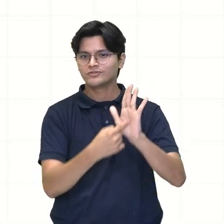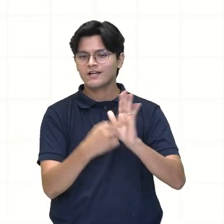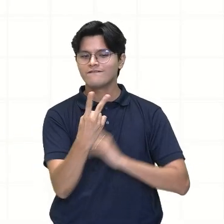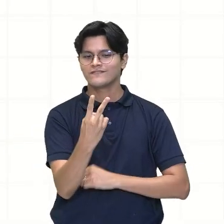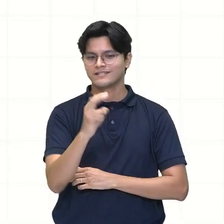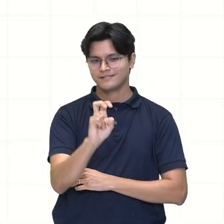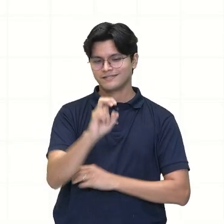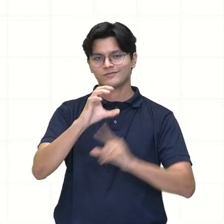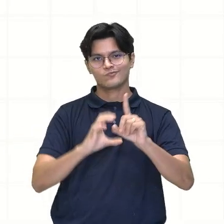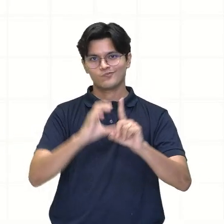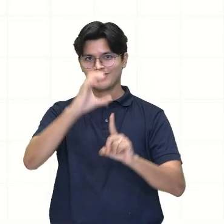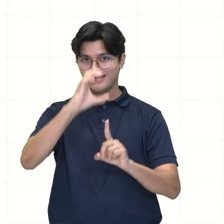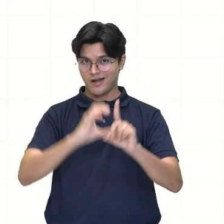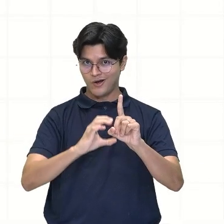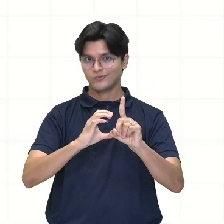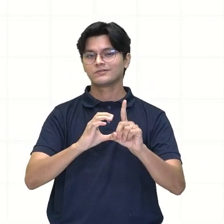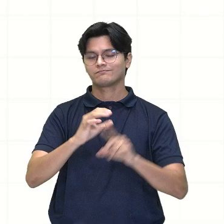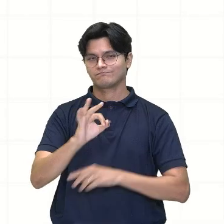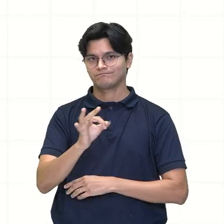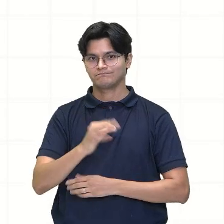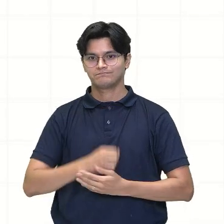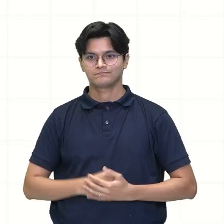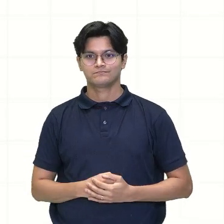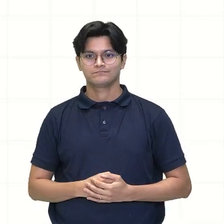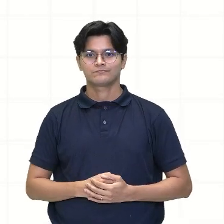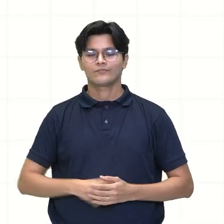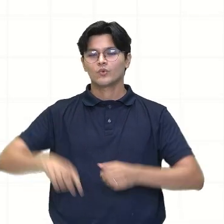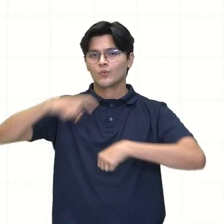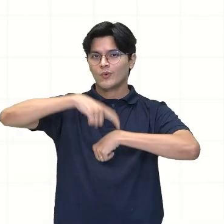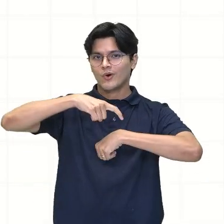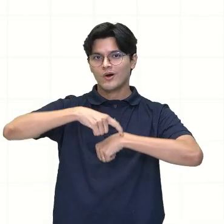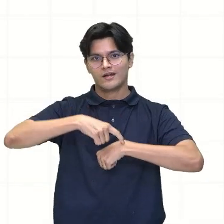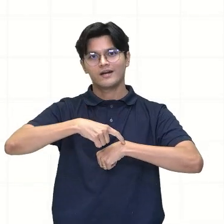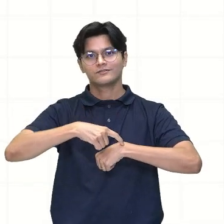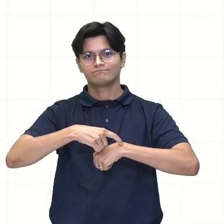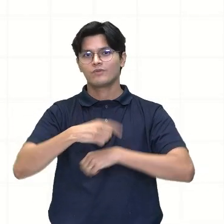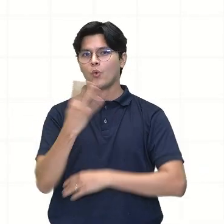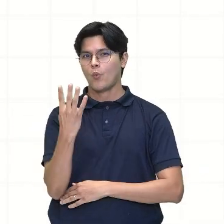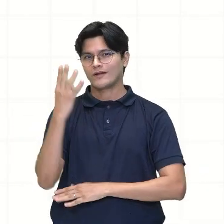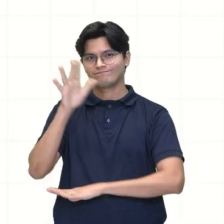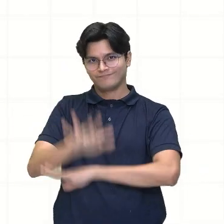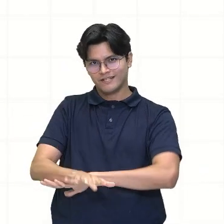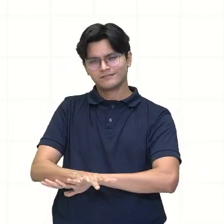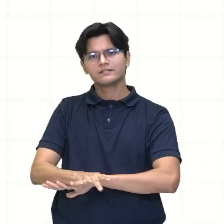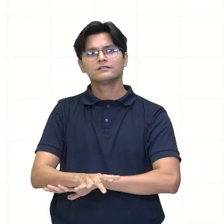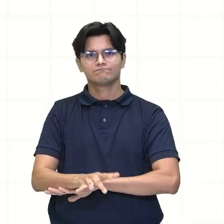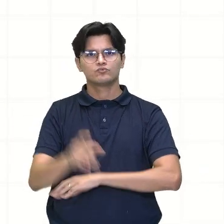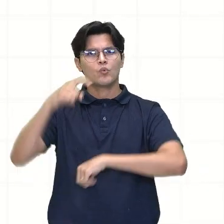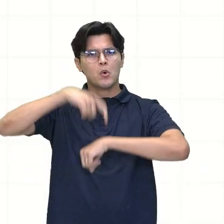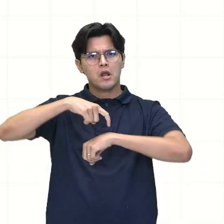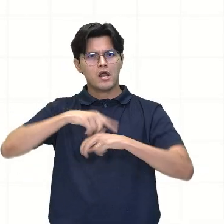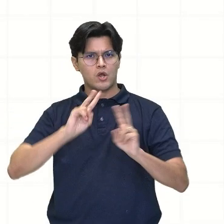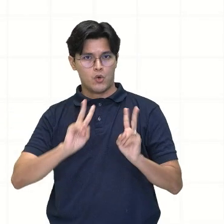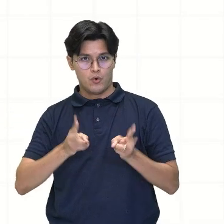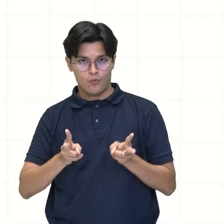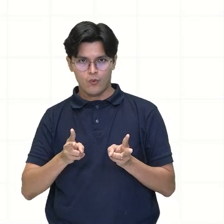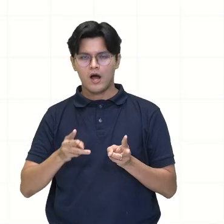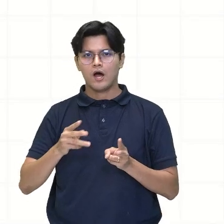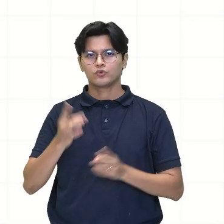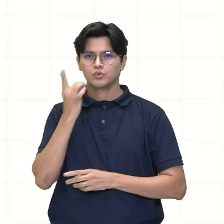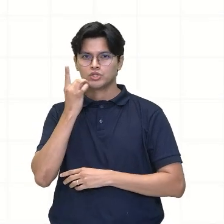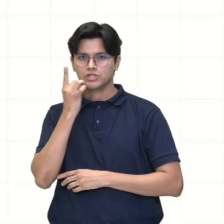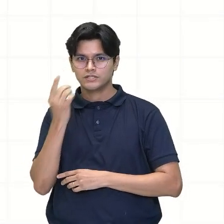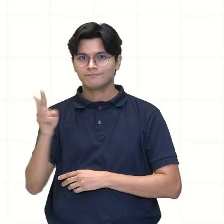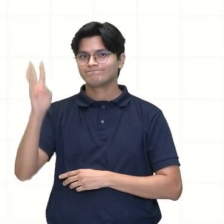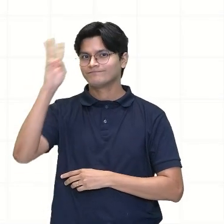graus Celsius. Às 16 horas. No mesmo horário, nesta terça-feira, o registro era